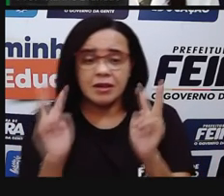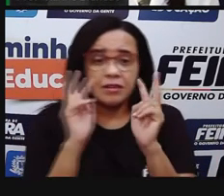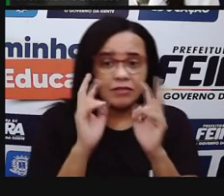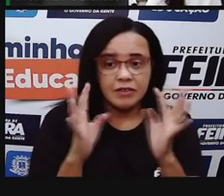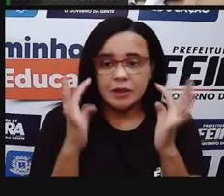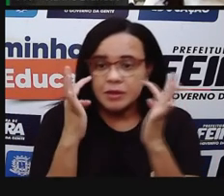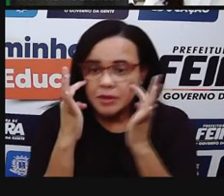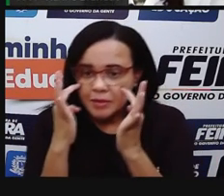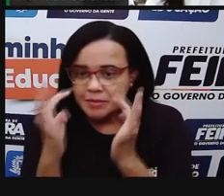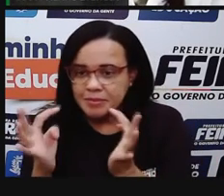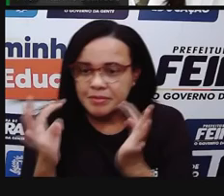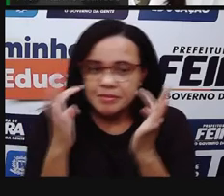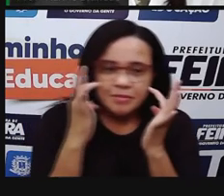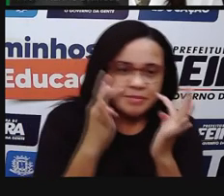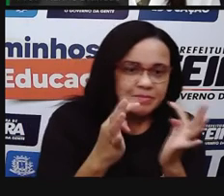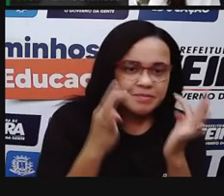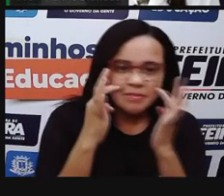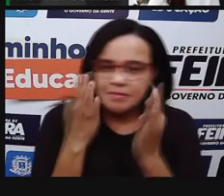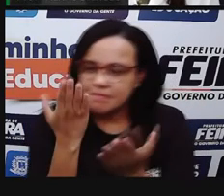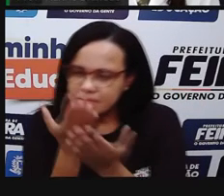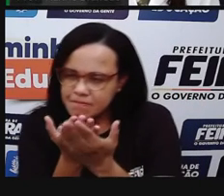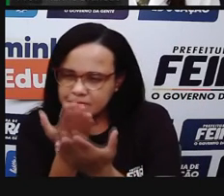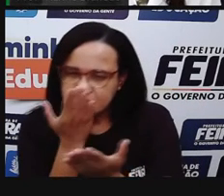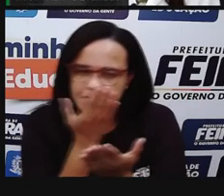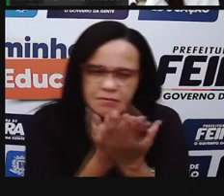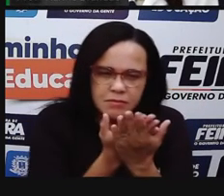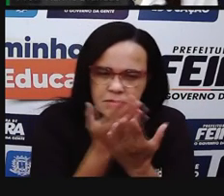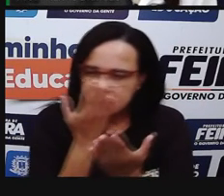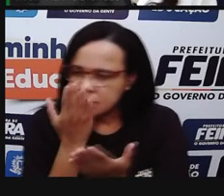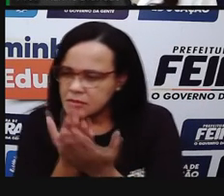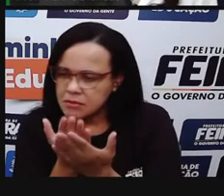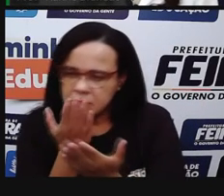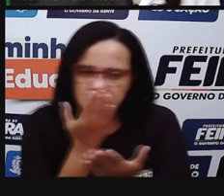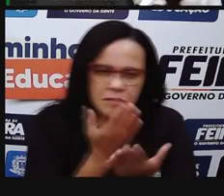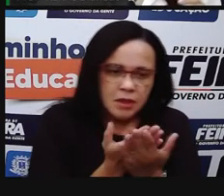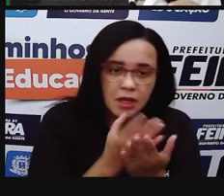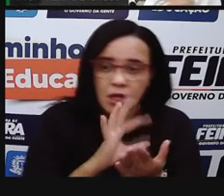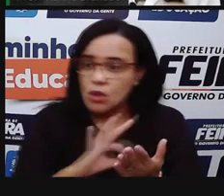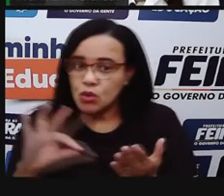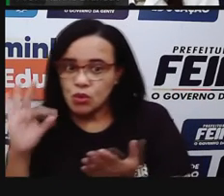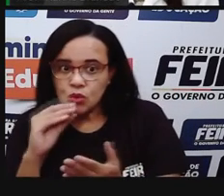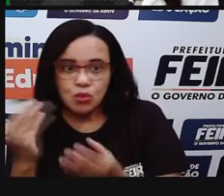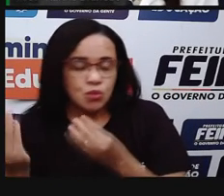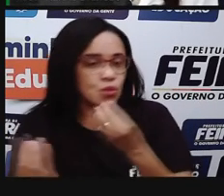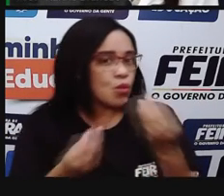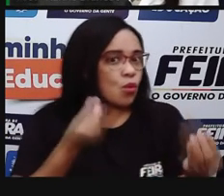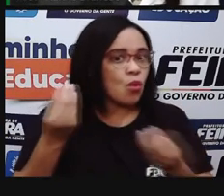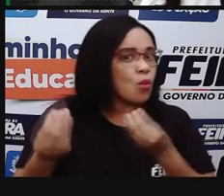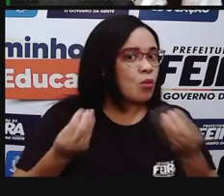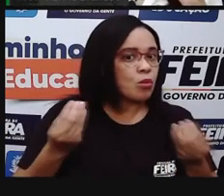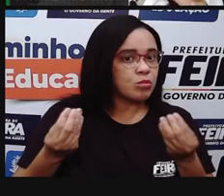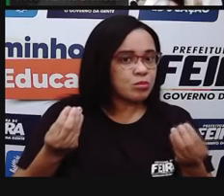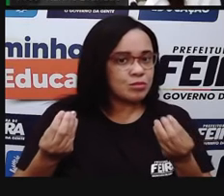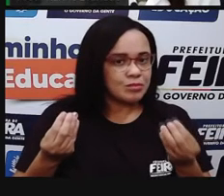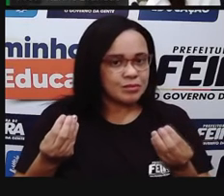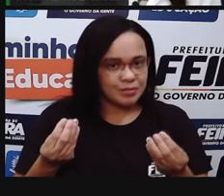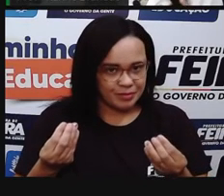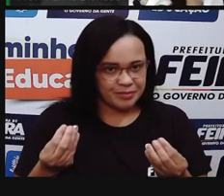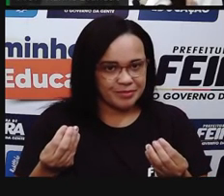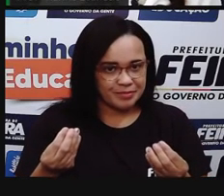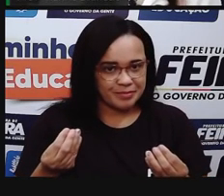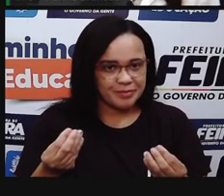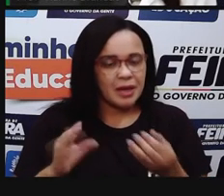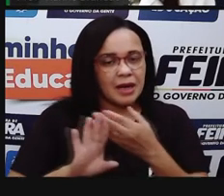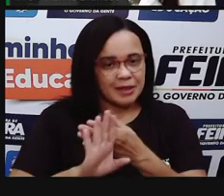observar melhor os fenômenos da natureza ao nosso redor, a gente se afastou. Só que esse afastamento, ele